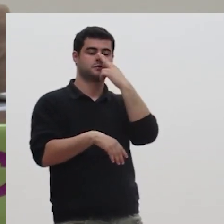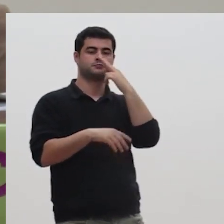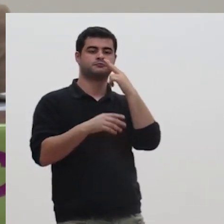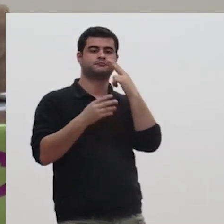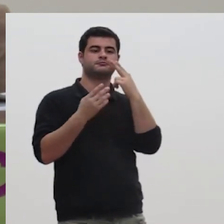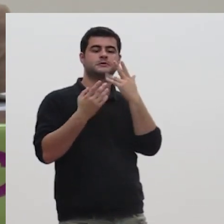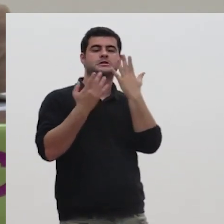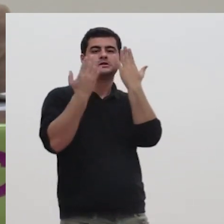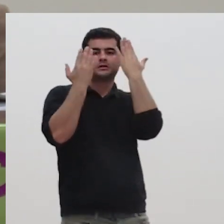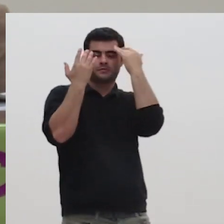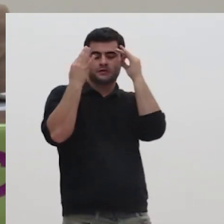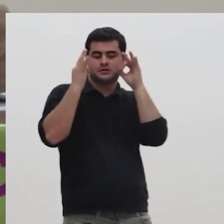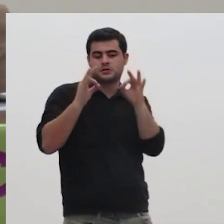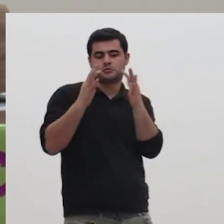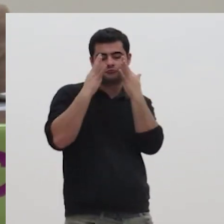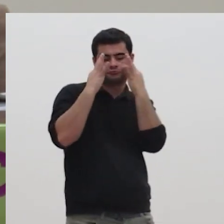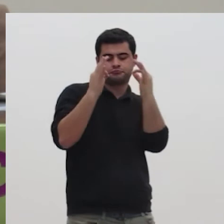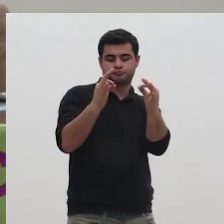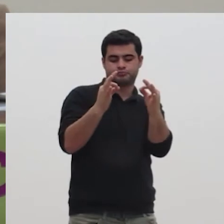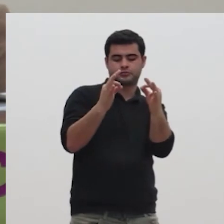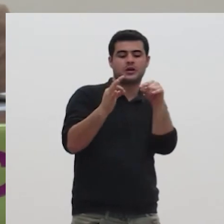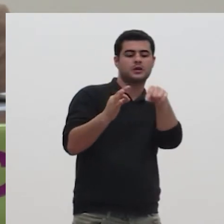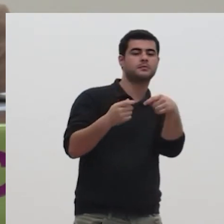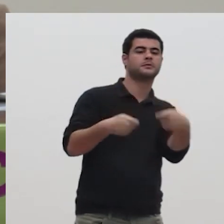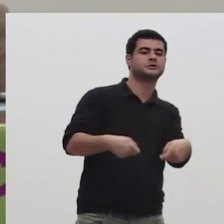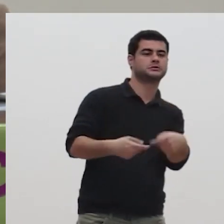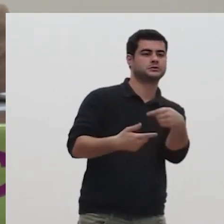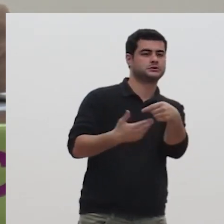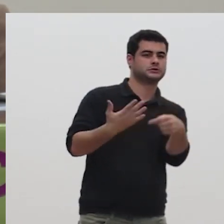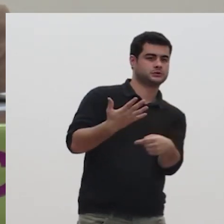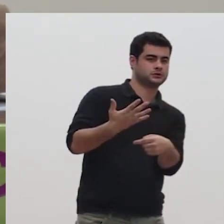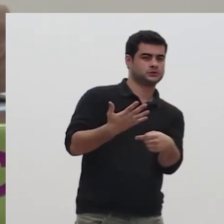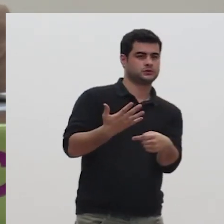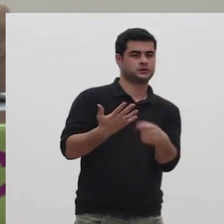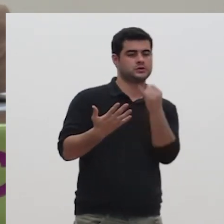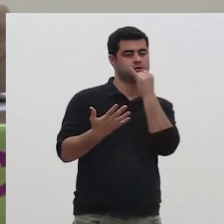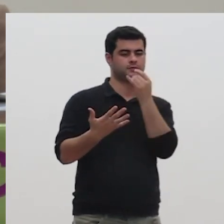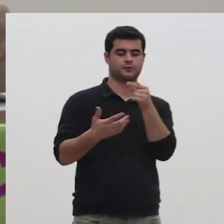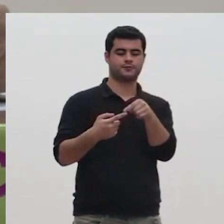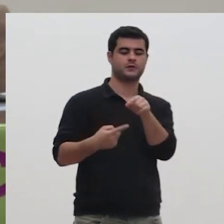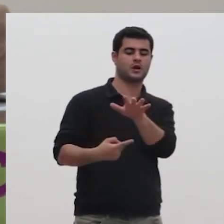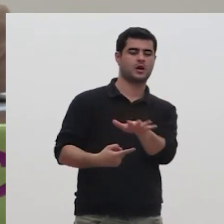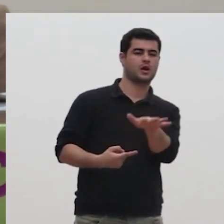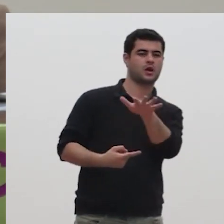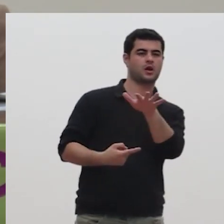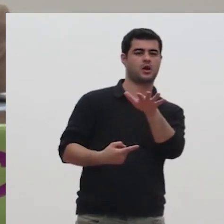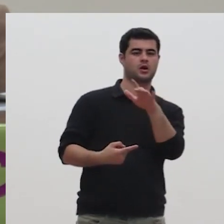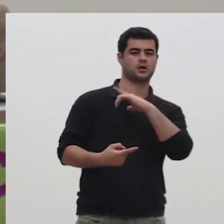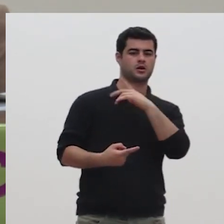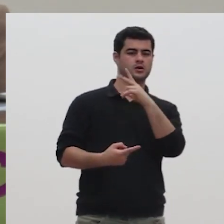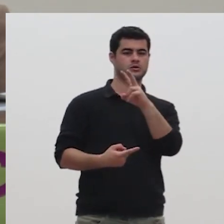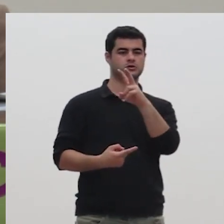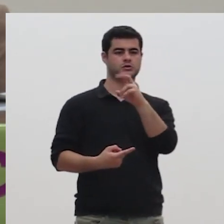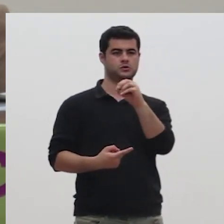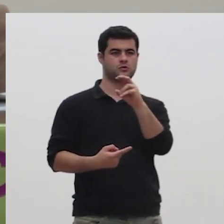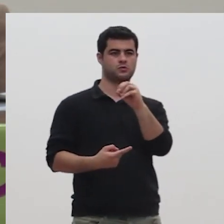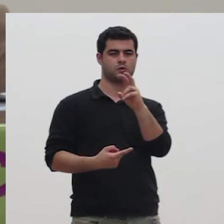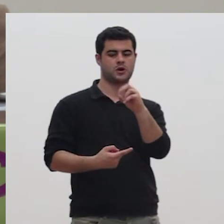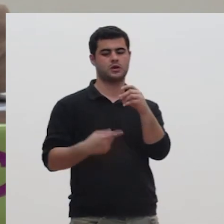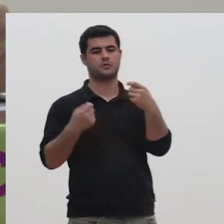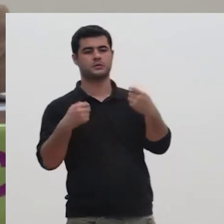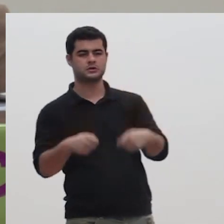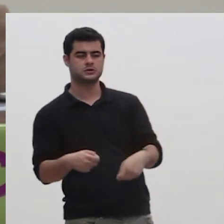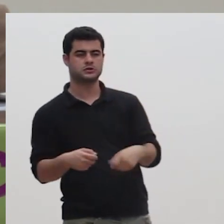muito direcionado às necessidades da escola. Então, por exemplo, se uma determinada área lá tem 50 residentes que precisam, enfim, cada